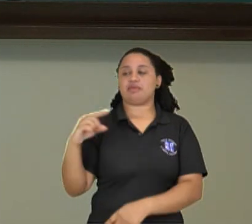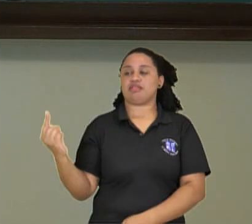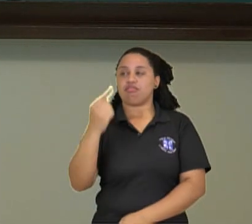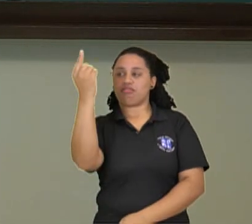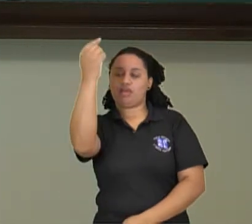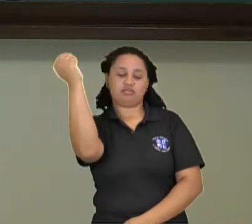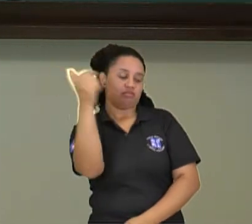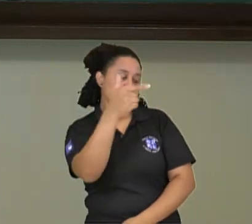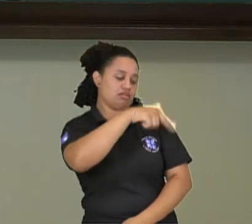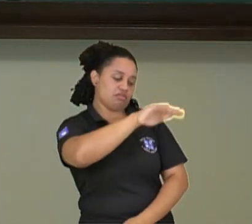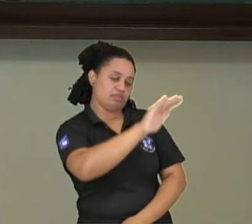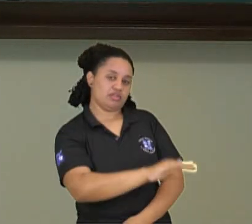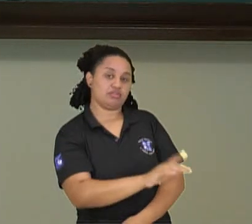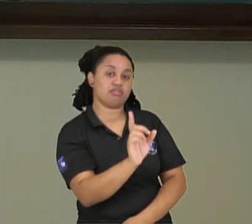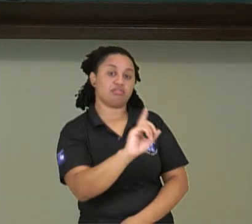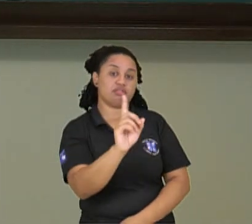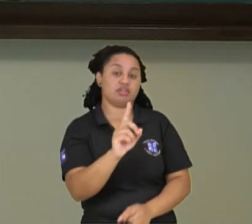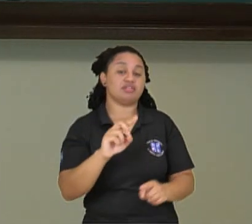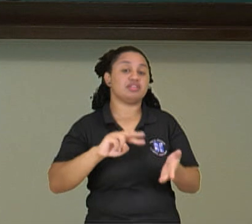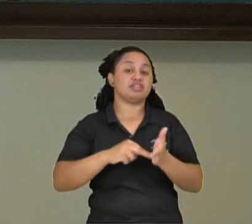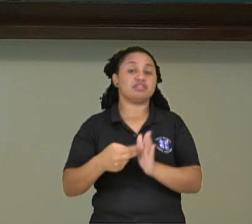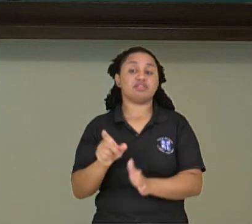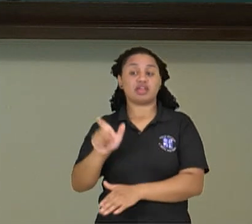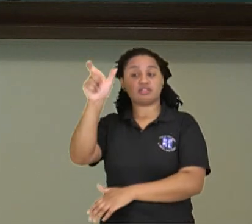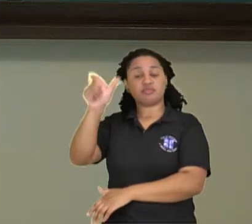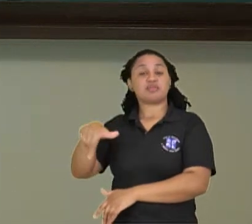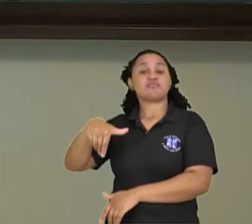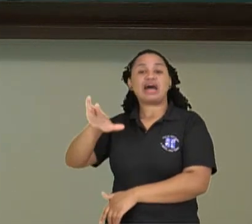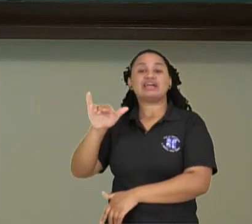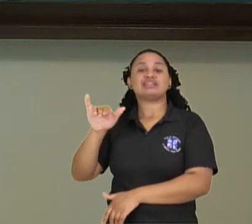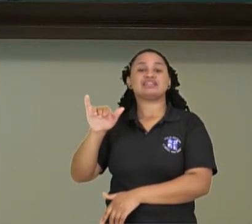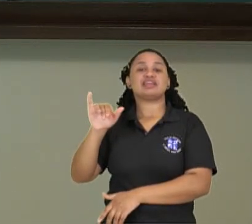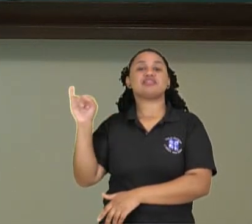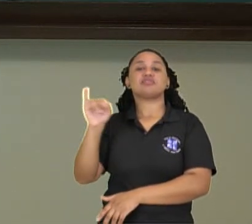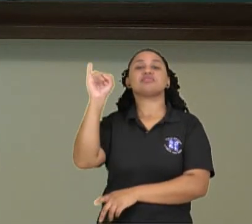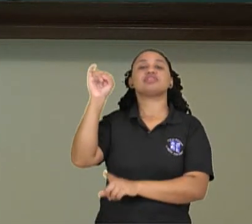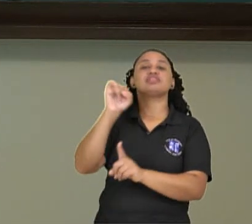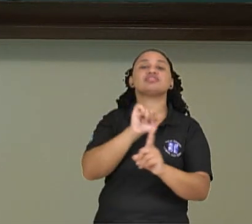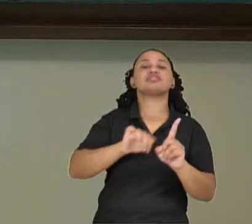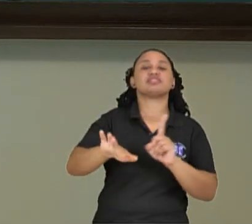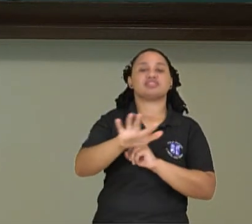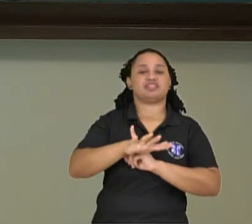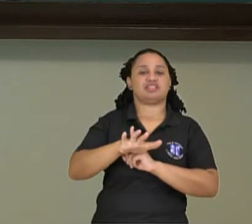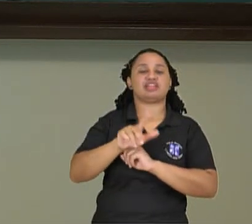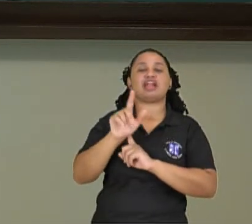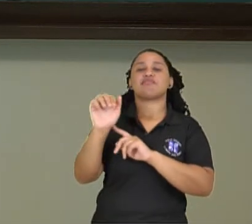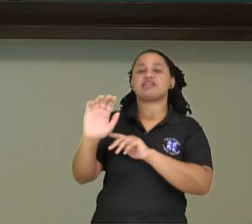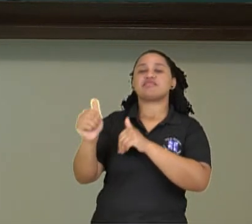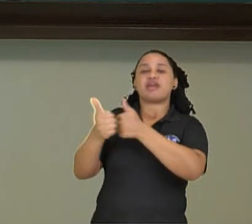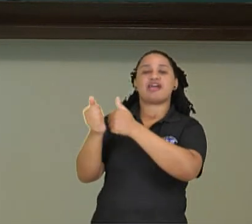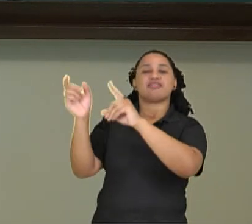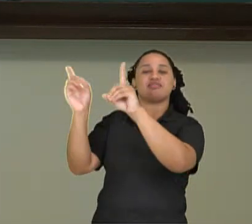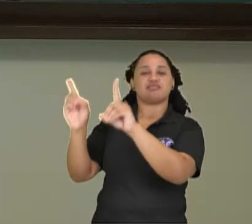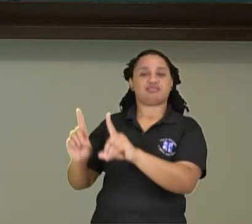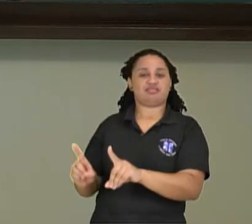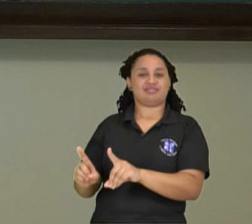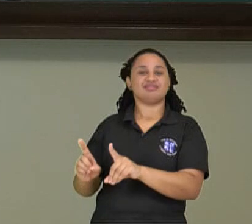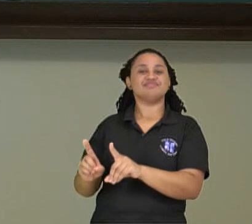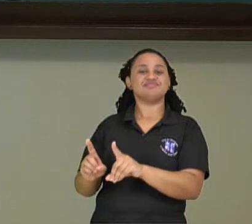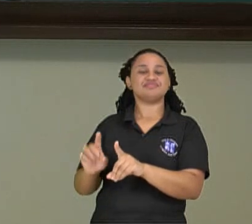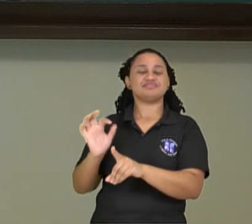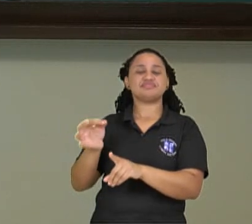Ali sobre a questão da mumificação, elas eram, a gente tinha a múmia e tinha os sarcófagos, e as paredes,